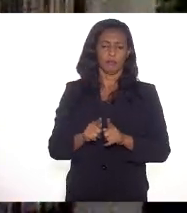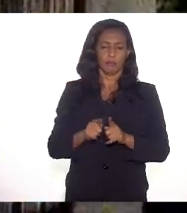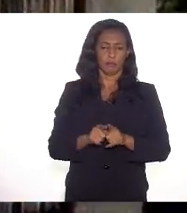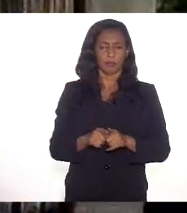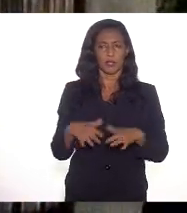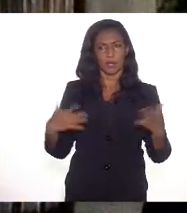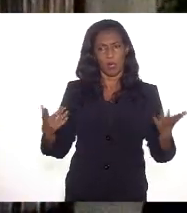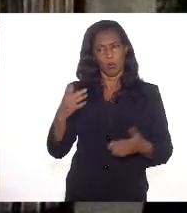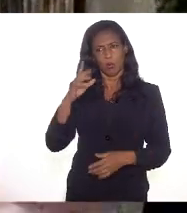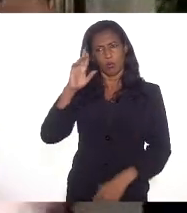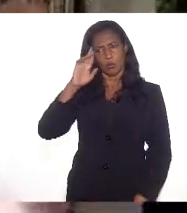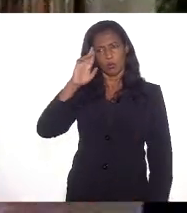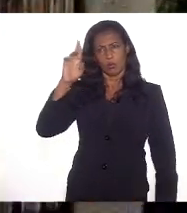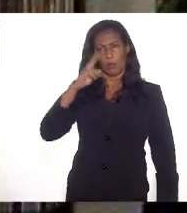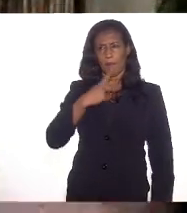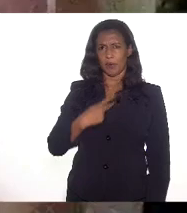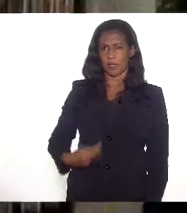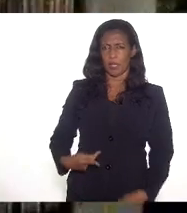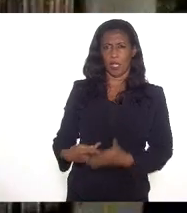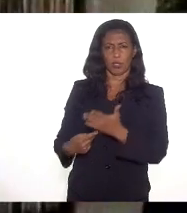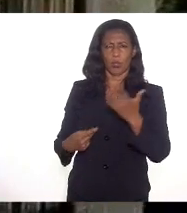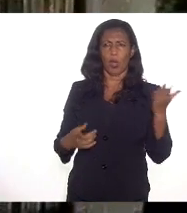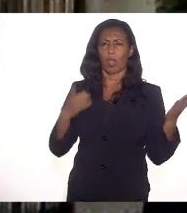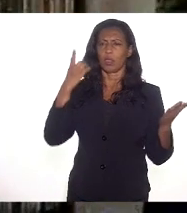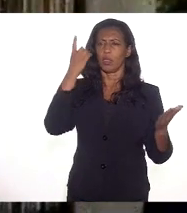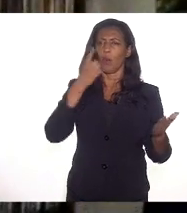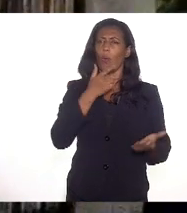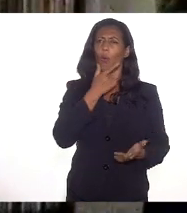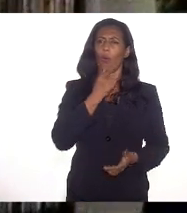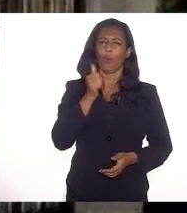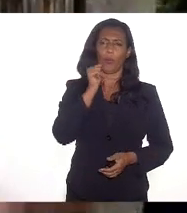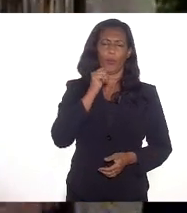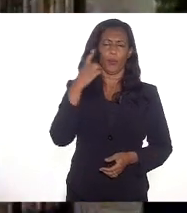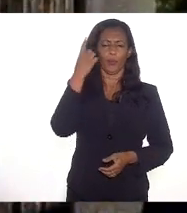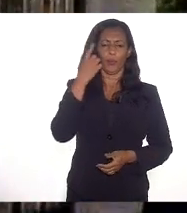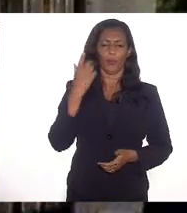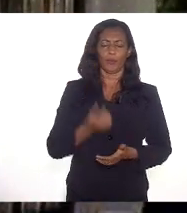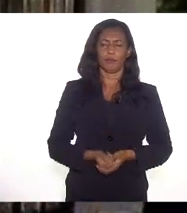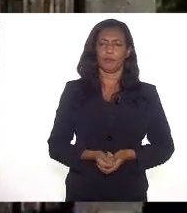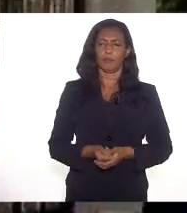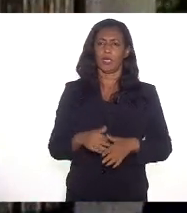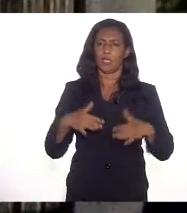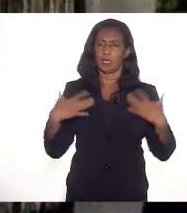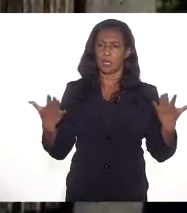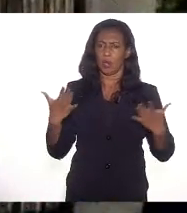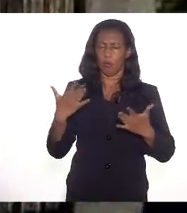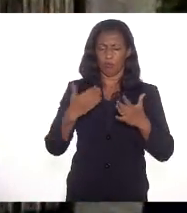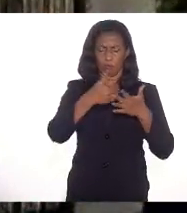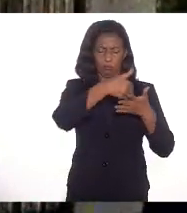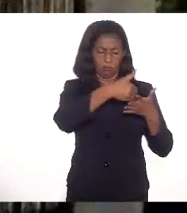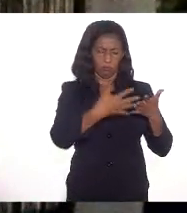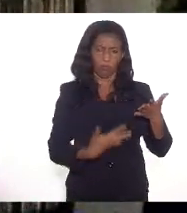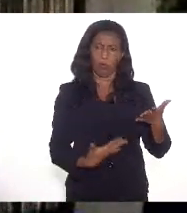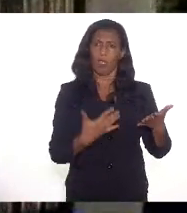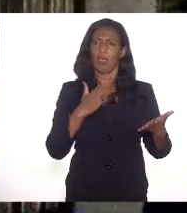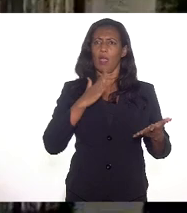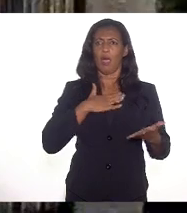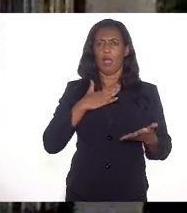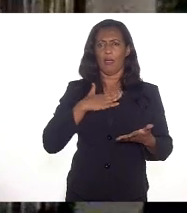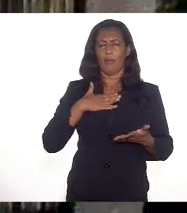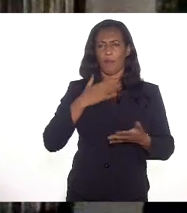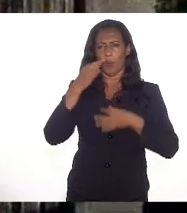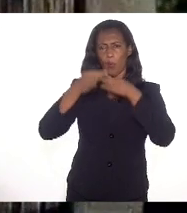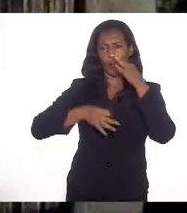senhor presidente, senhoras deputadas e senhores deputados, são essas as considerações que eu faço